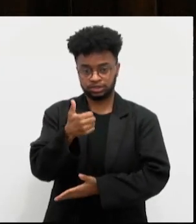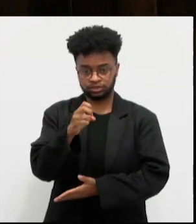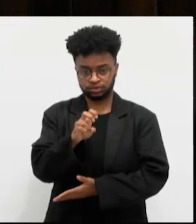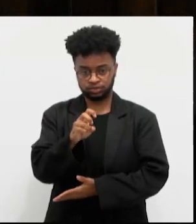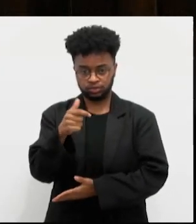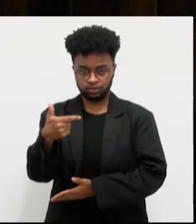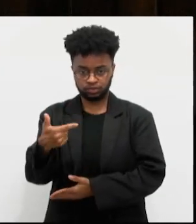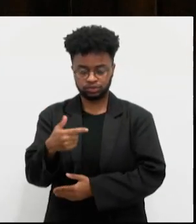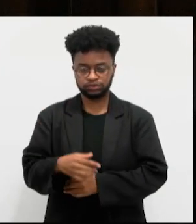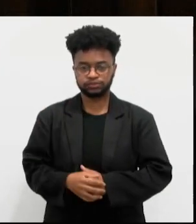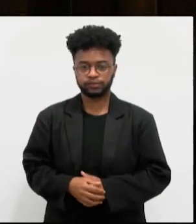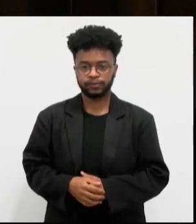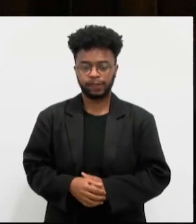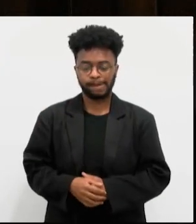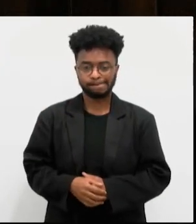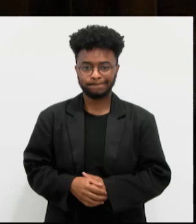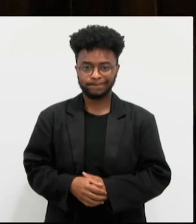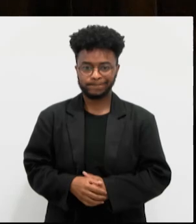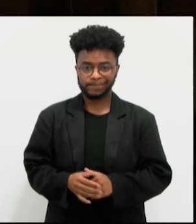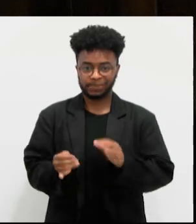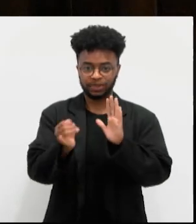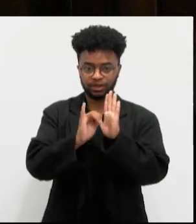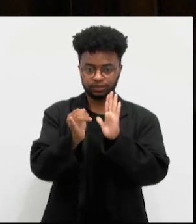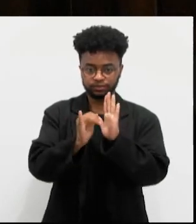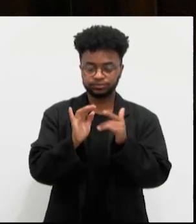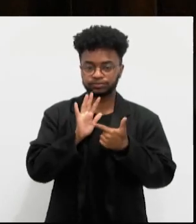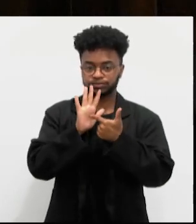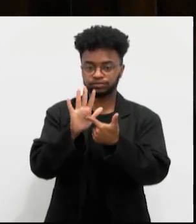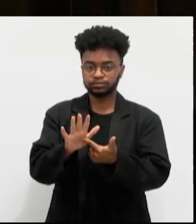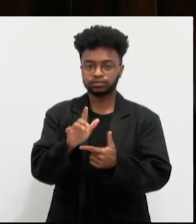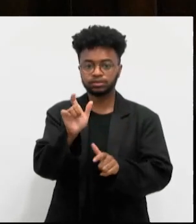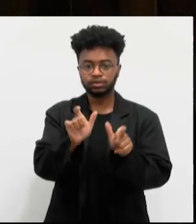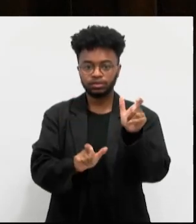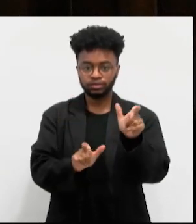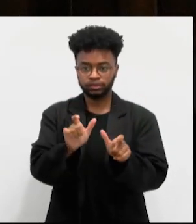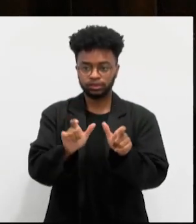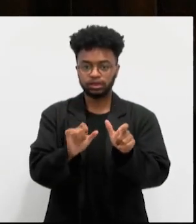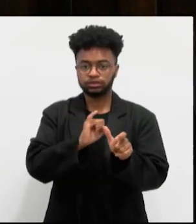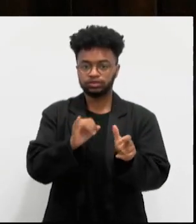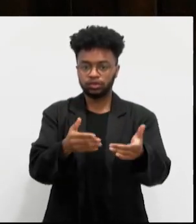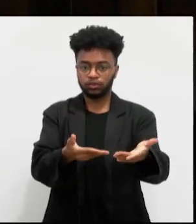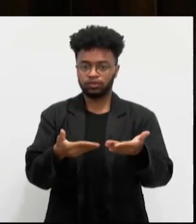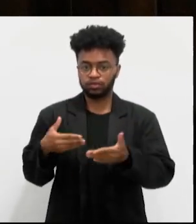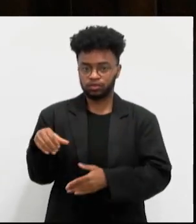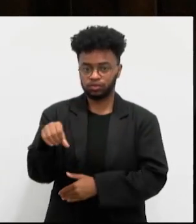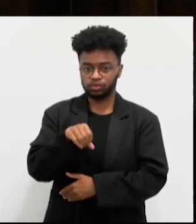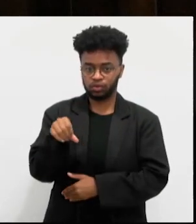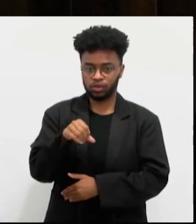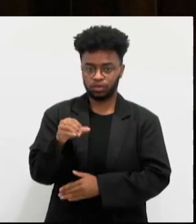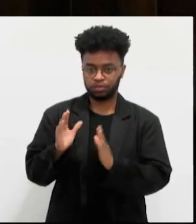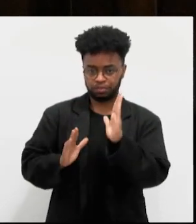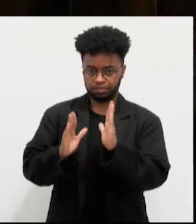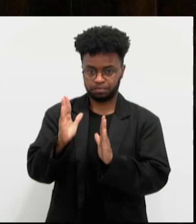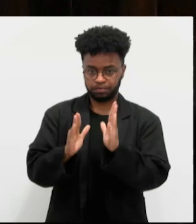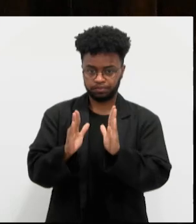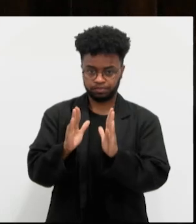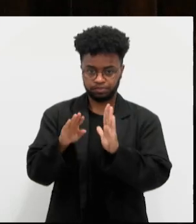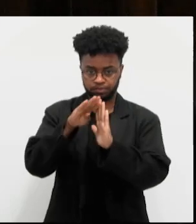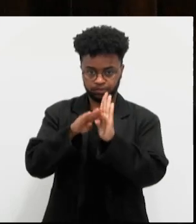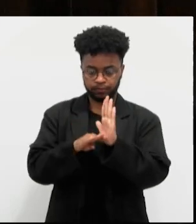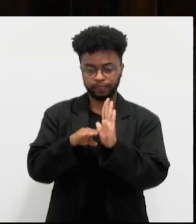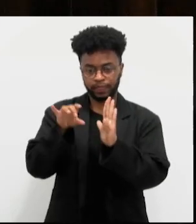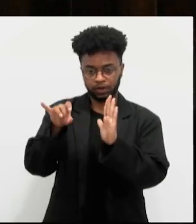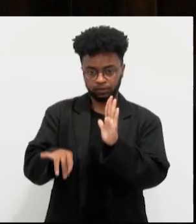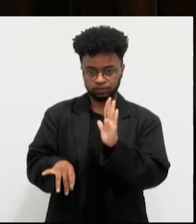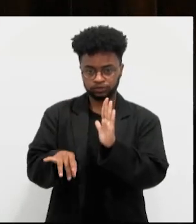152. O edital previa que os candidatos convocados para a 9ª etapa, que é a última, deveriam,